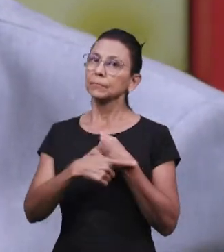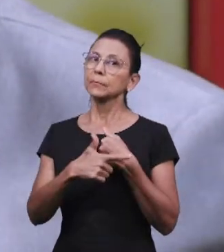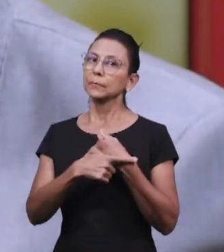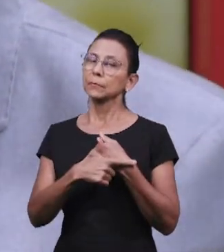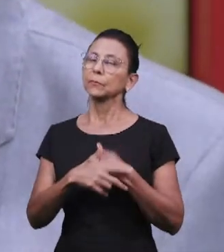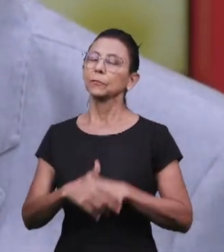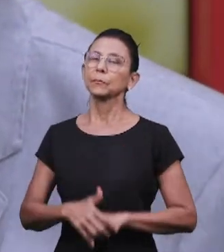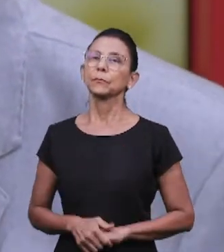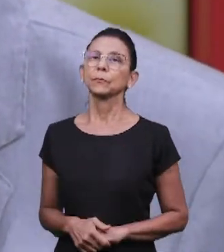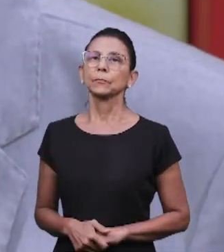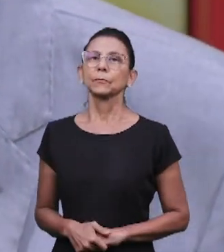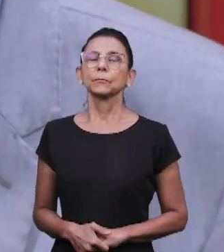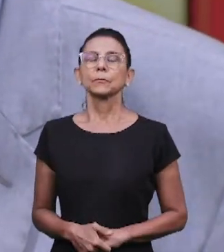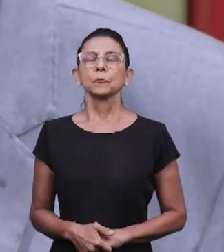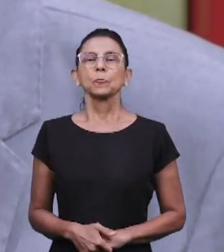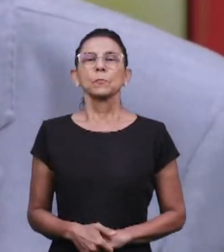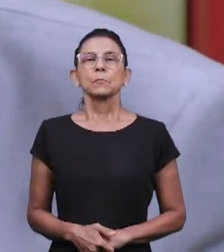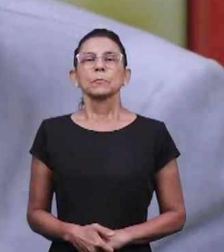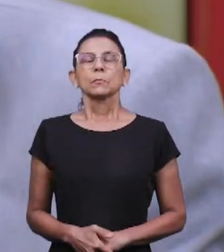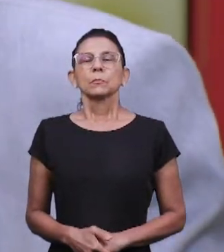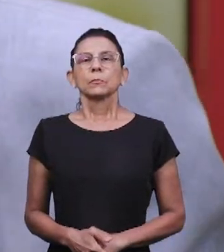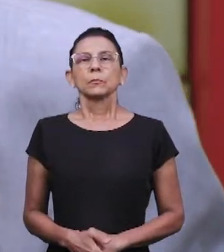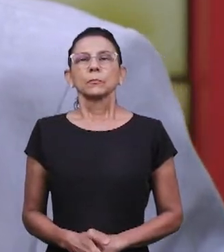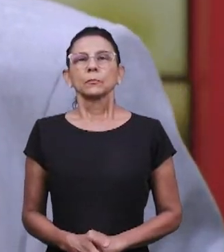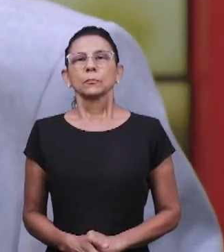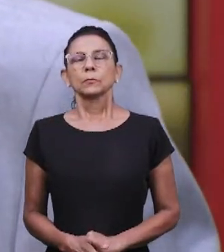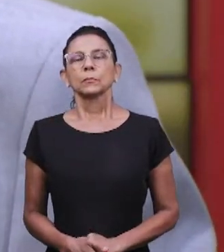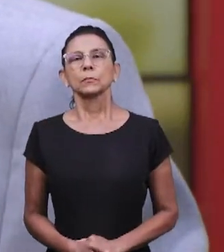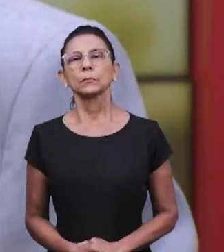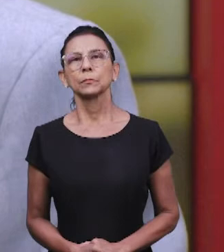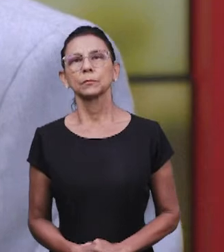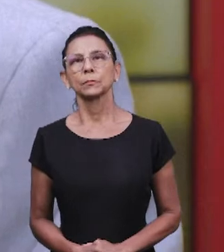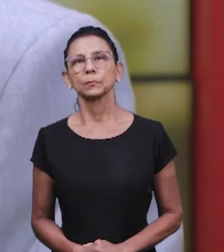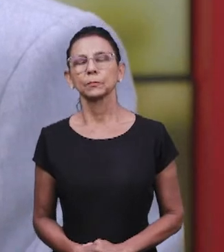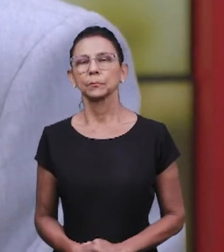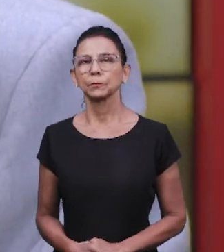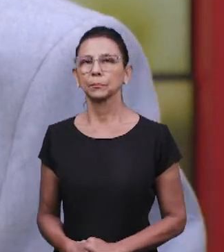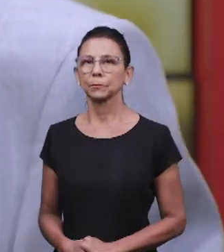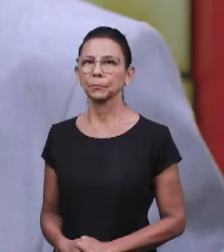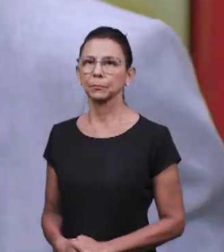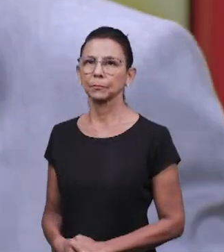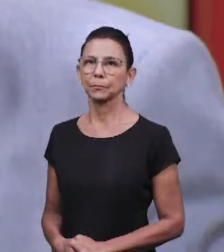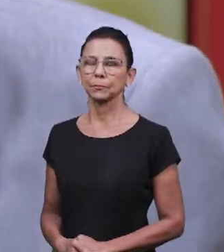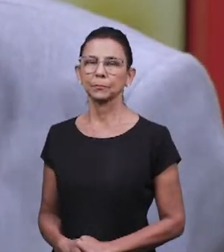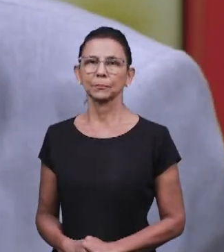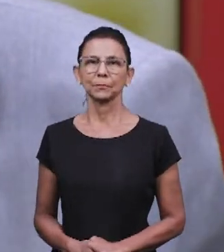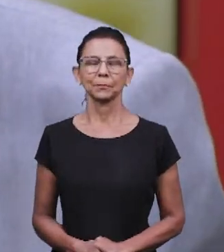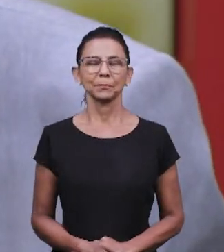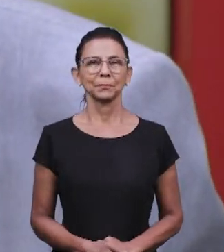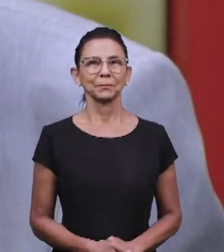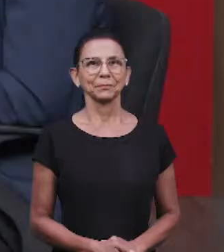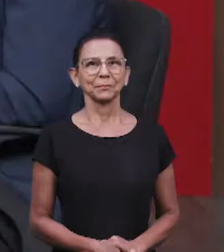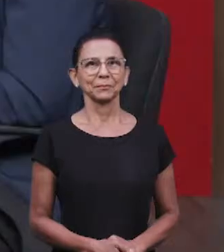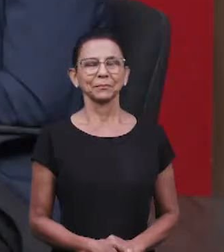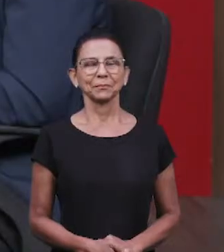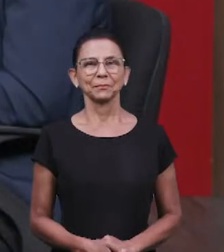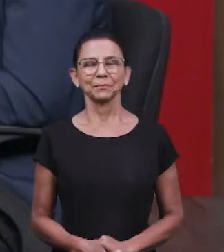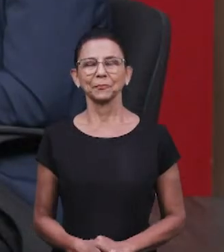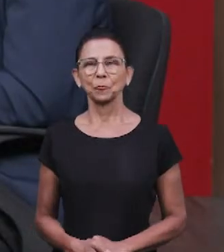caráter, fazer o nosso papel na formação desse caráter. Muito bem. E aí a gente vai para um